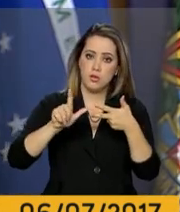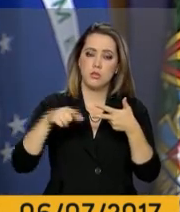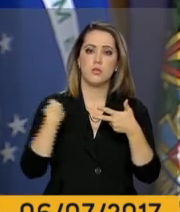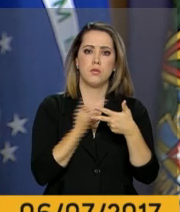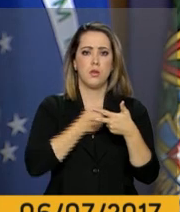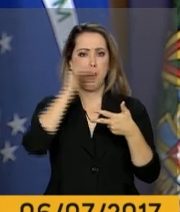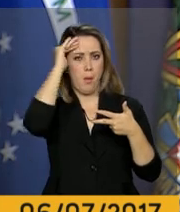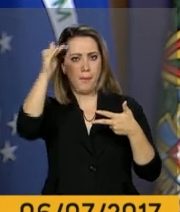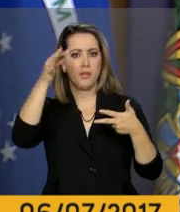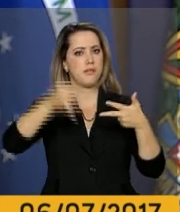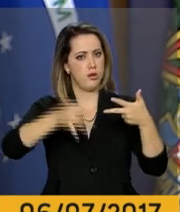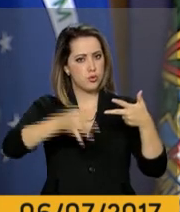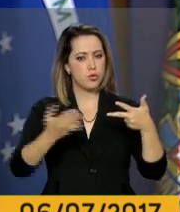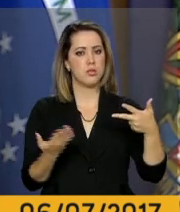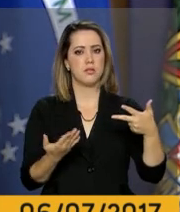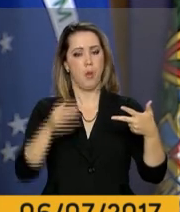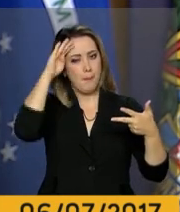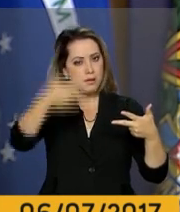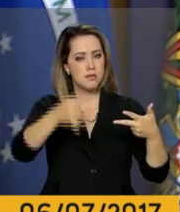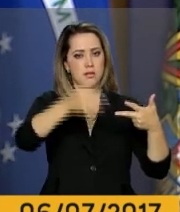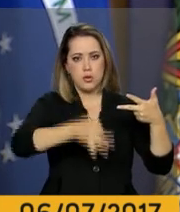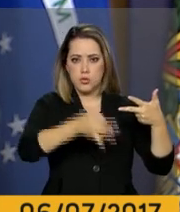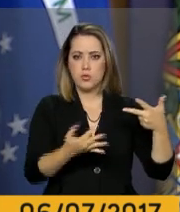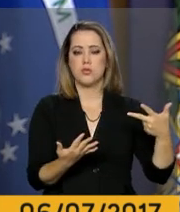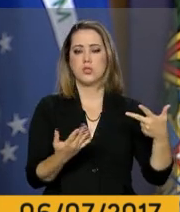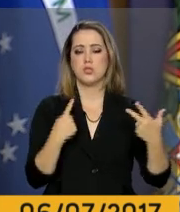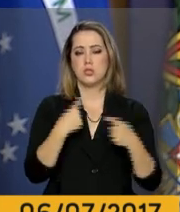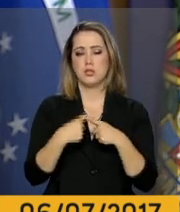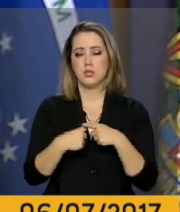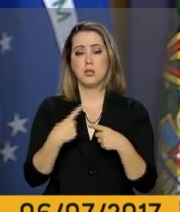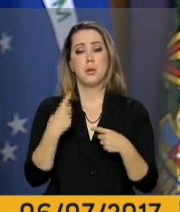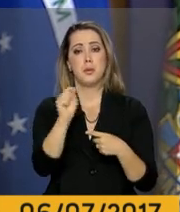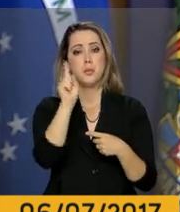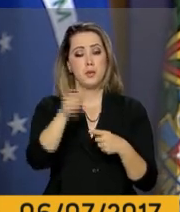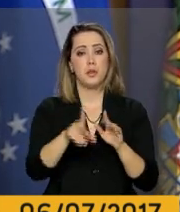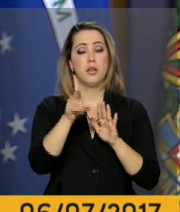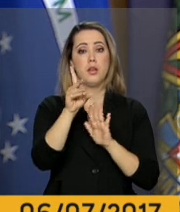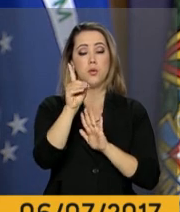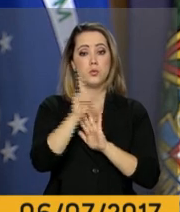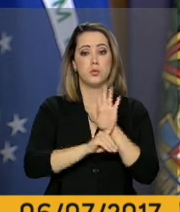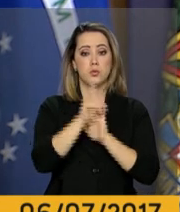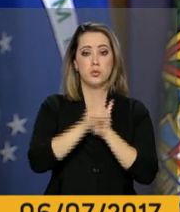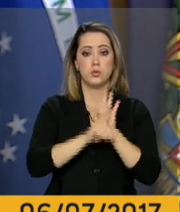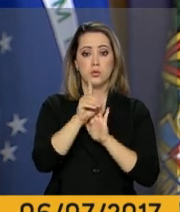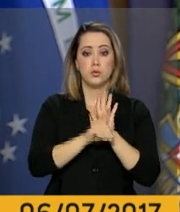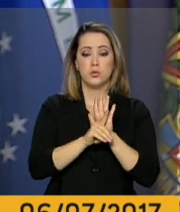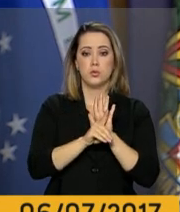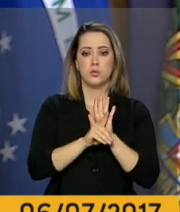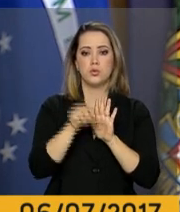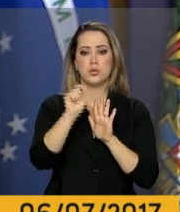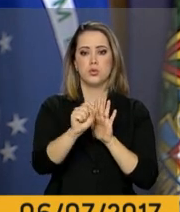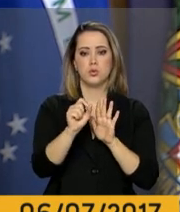jurisdição que significa dizer o direito aplicável a uma controvérsia há naturalmente